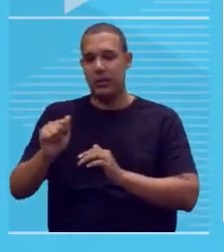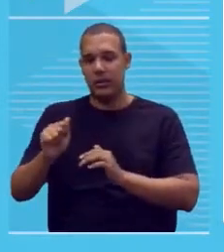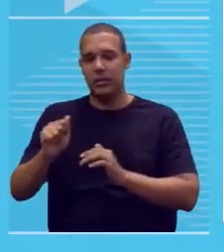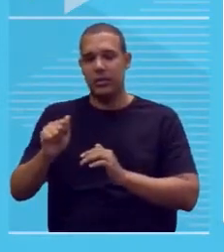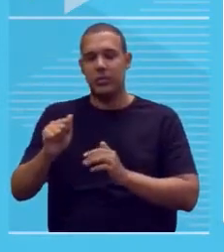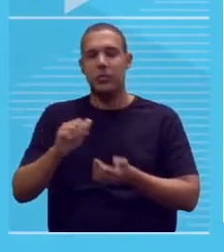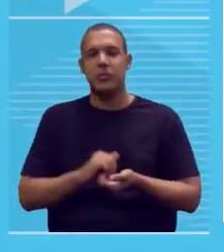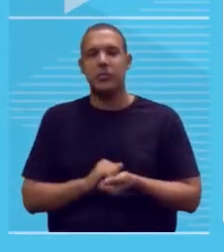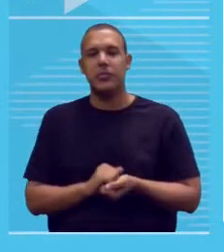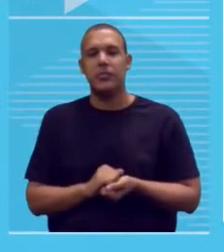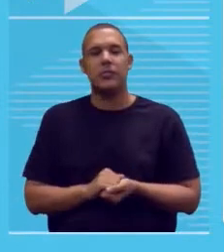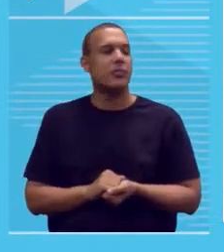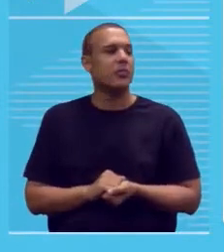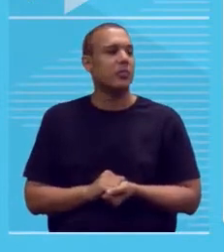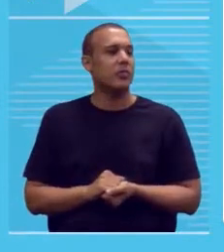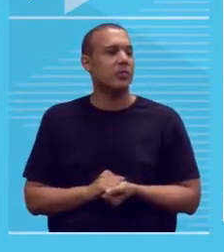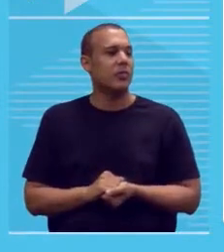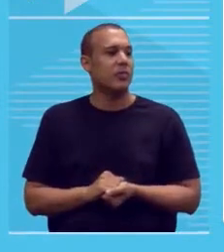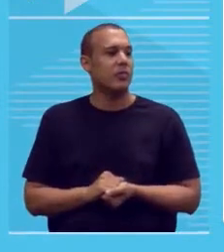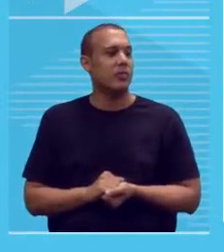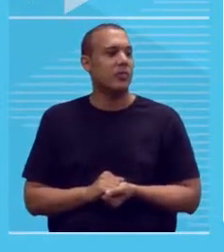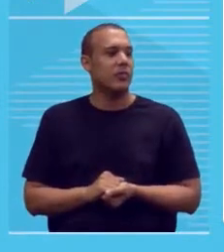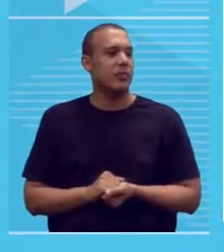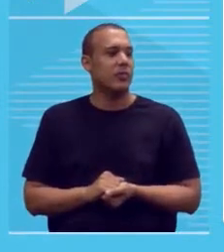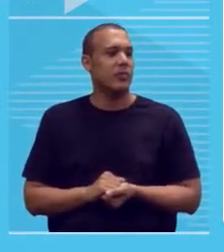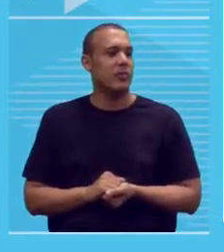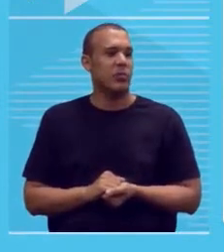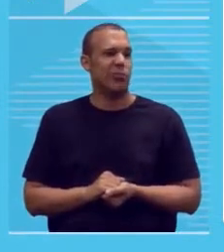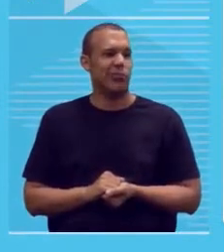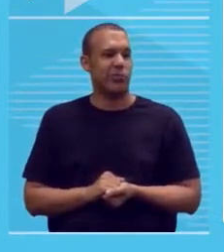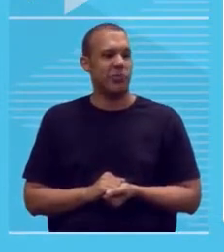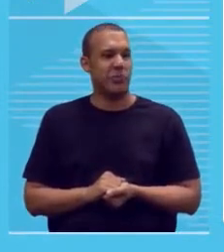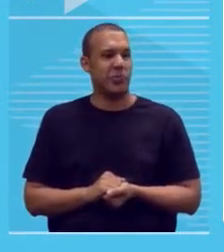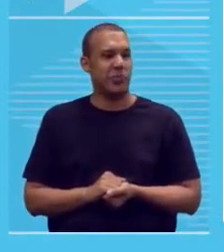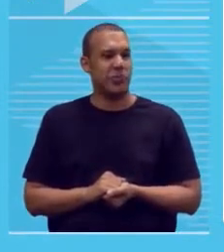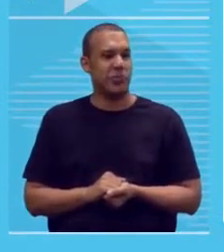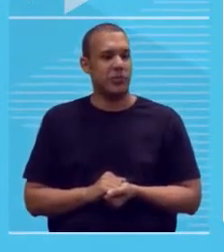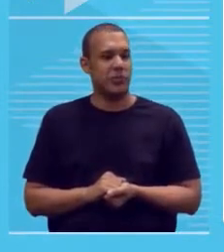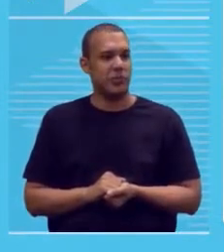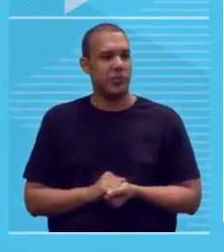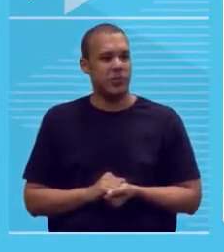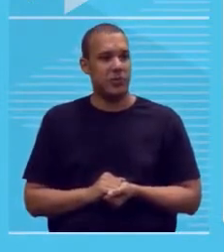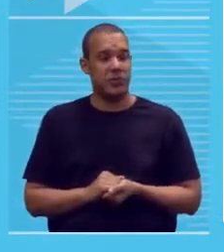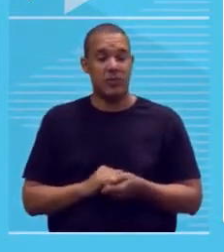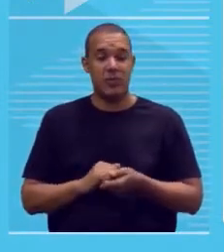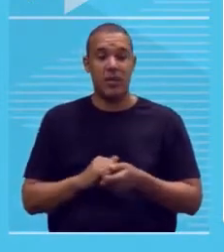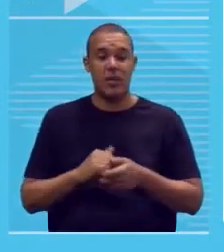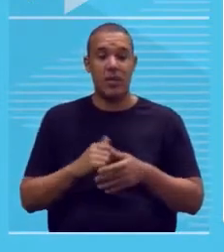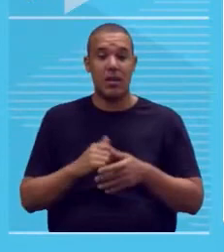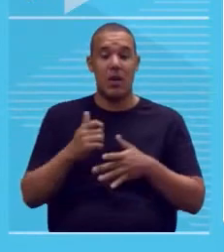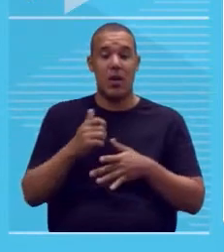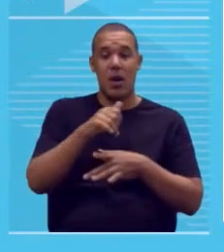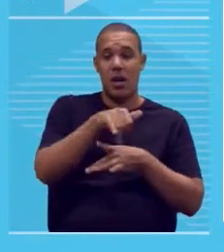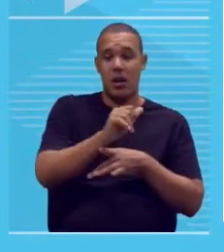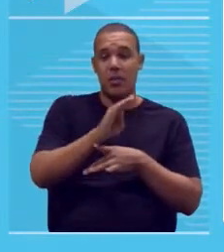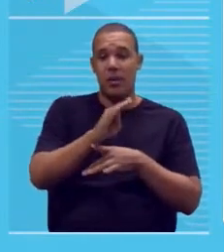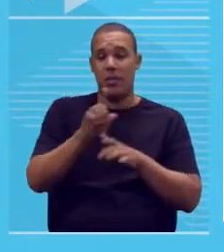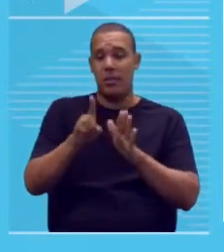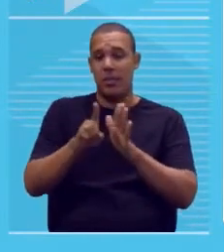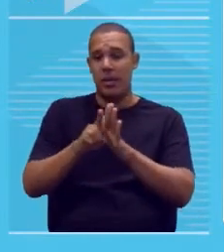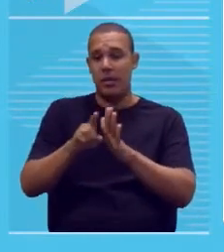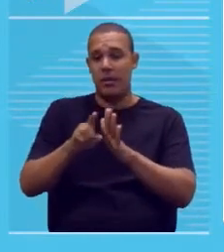Espaço final menos o espaço inicial. Ou seja, esse YB menos